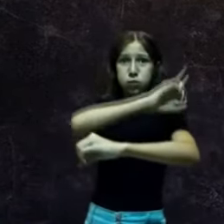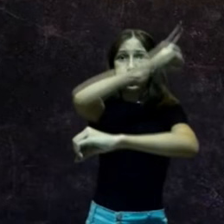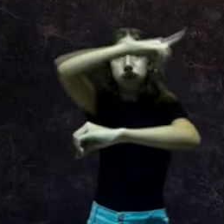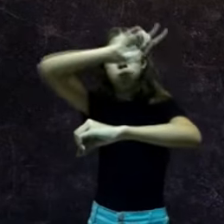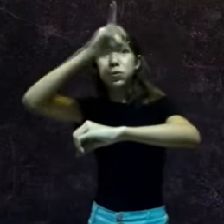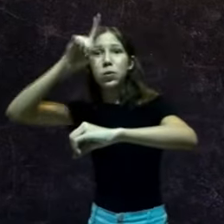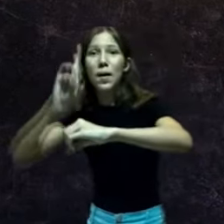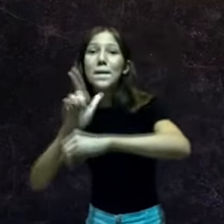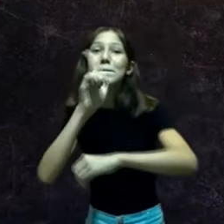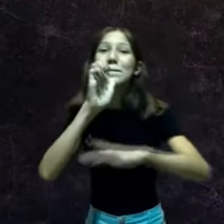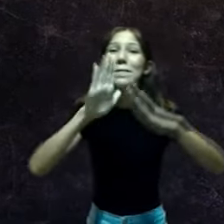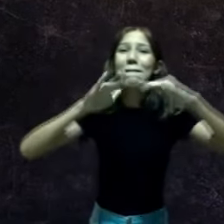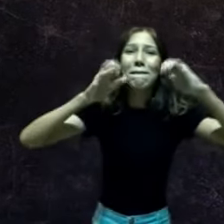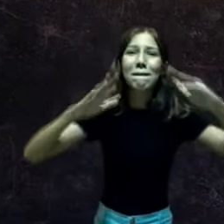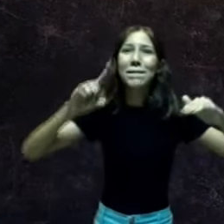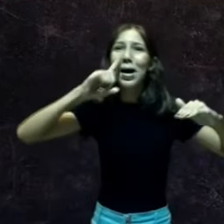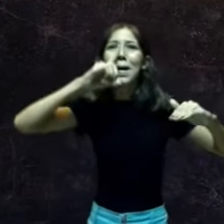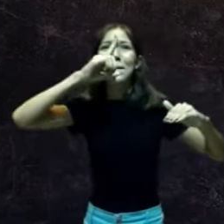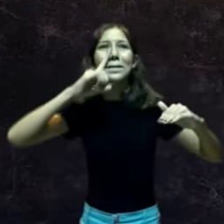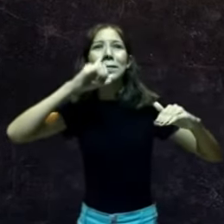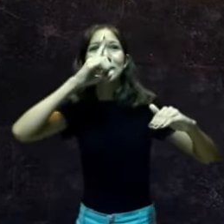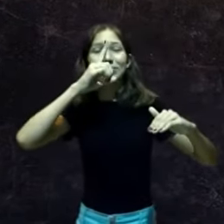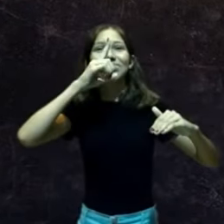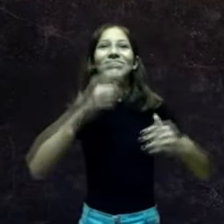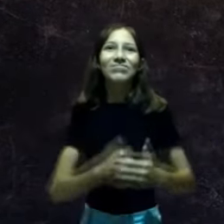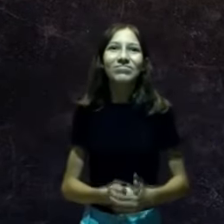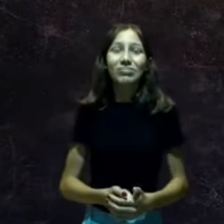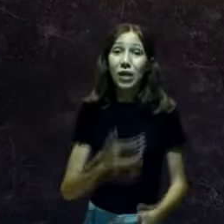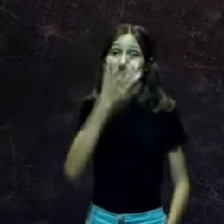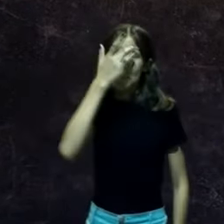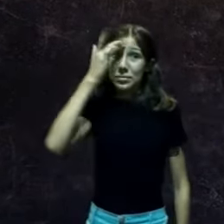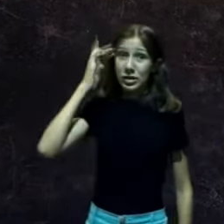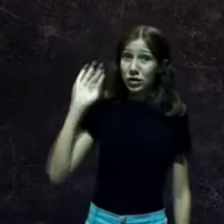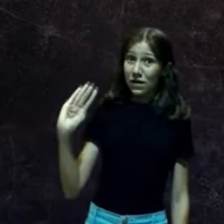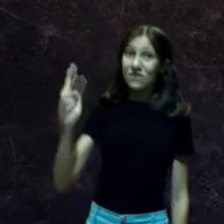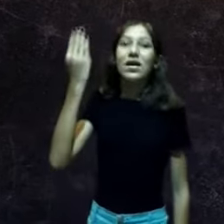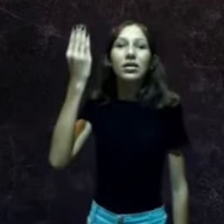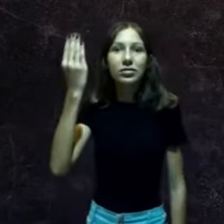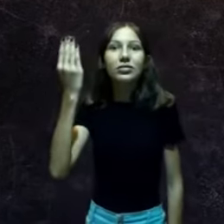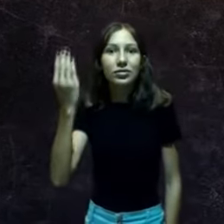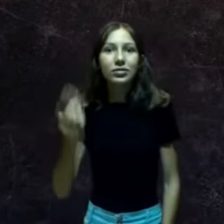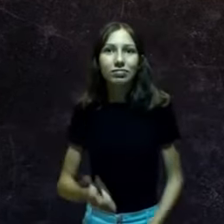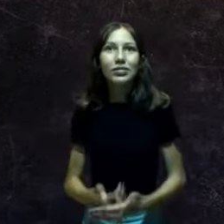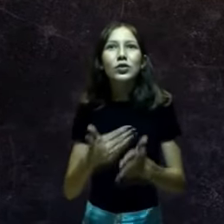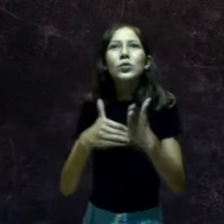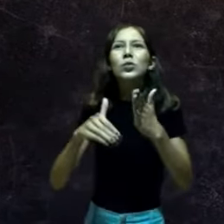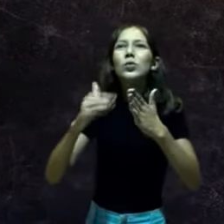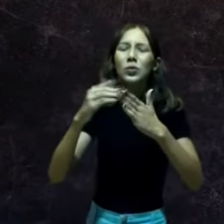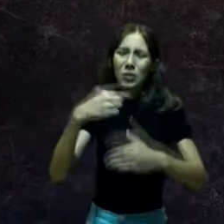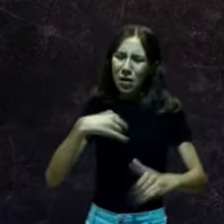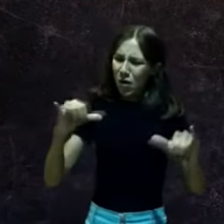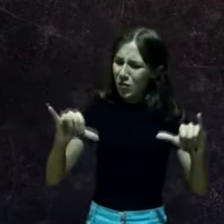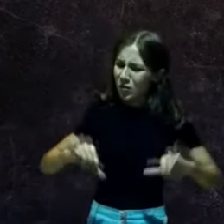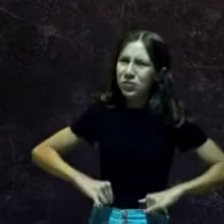mar, em perigos entre falsos irmãos, em trabalhos e fadigas,